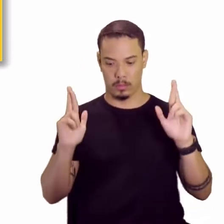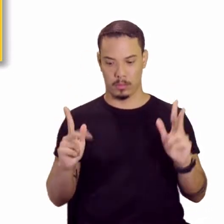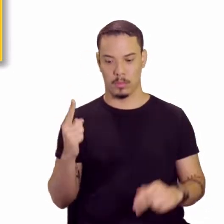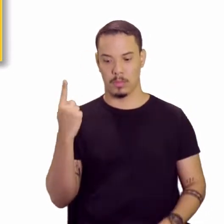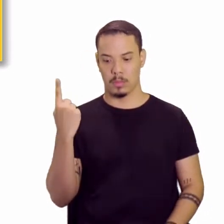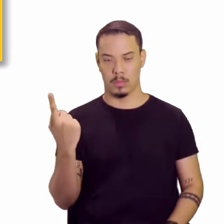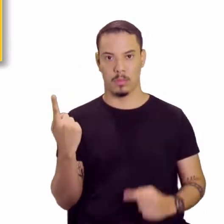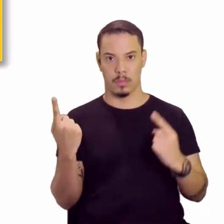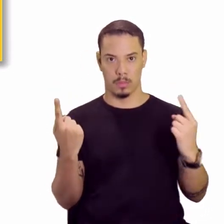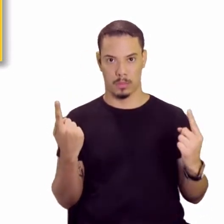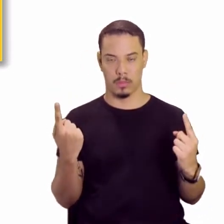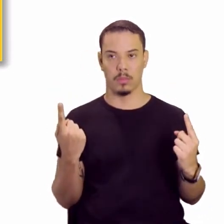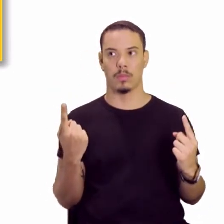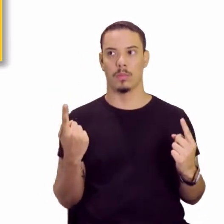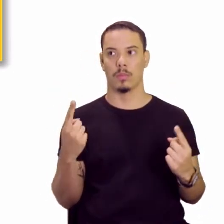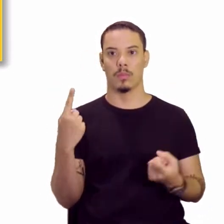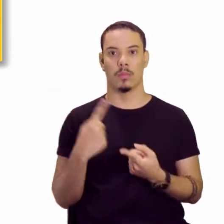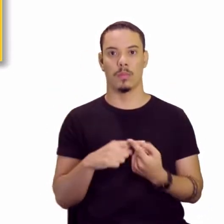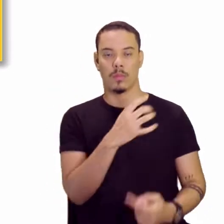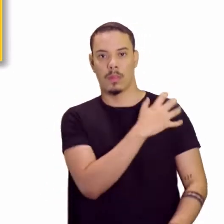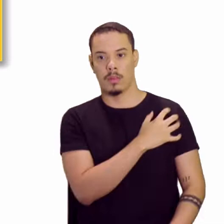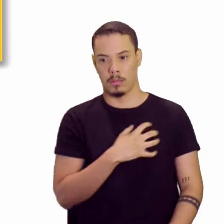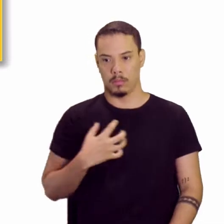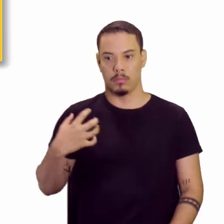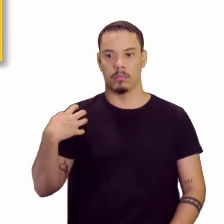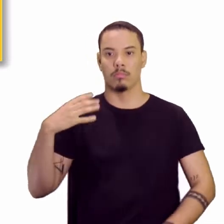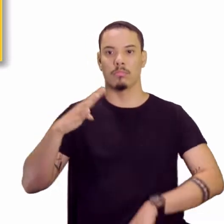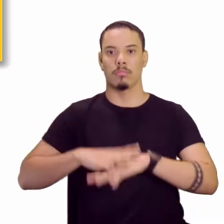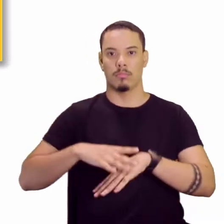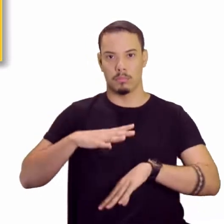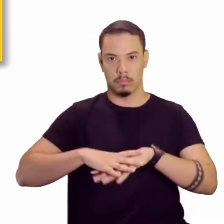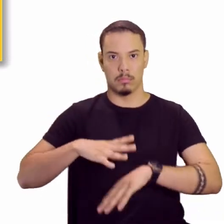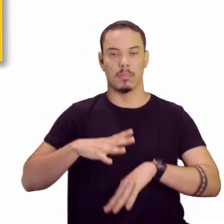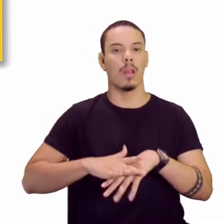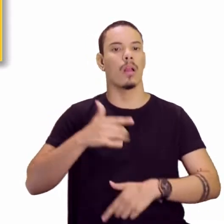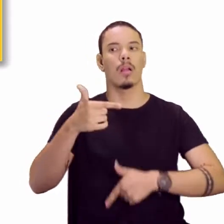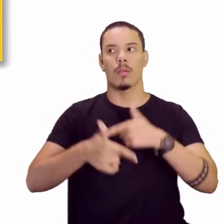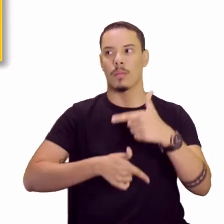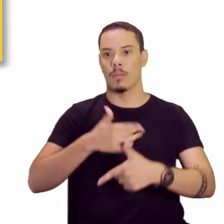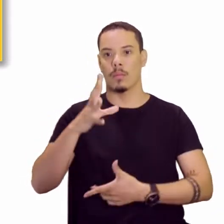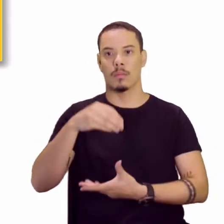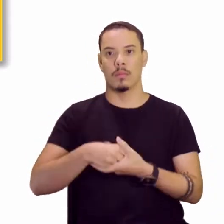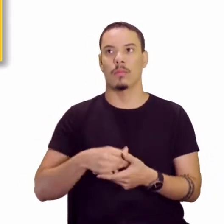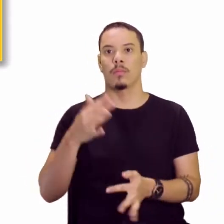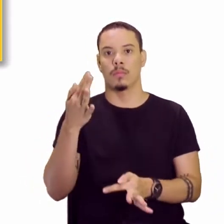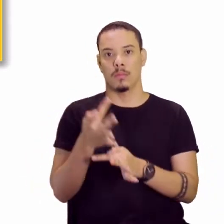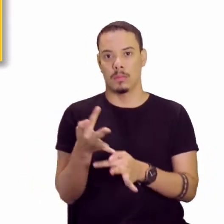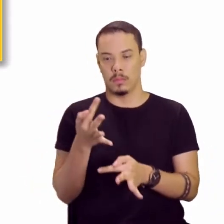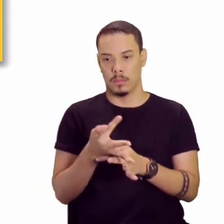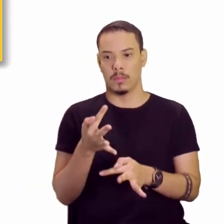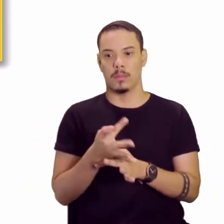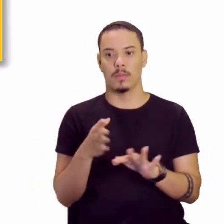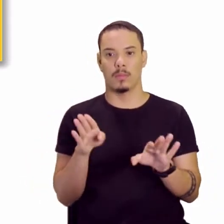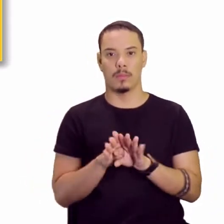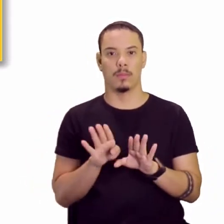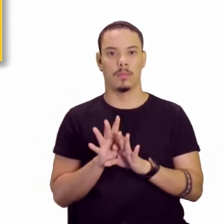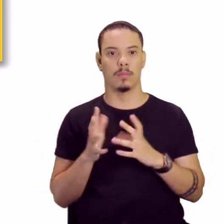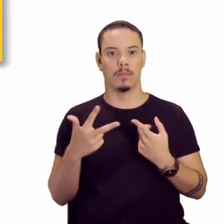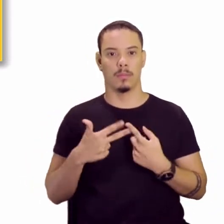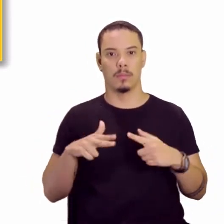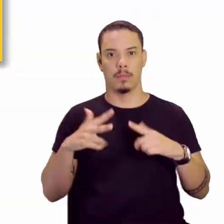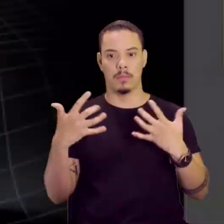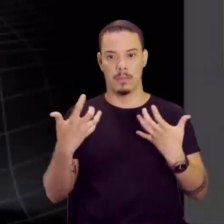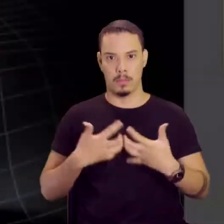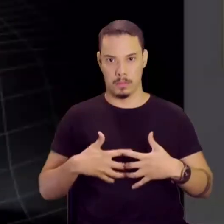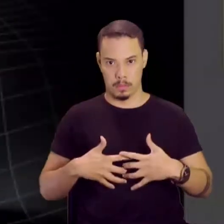outro. Aristóteles foi um grande matemático e trabalhou muito a física, principalmente a mecânica,